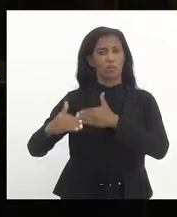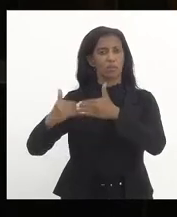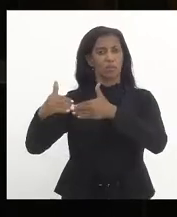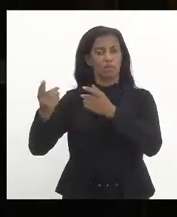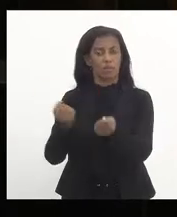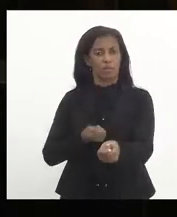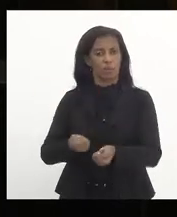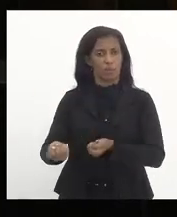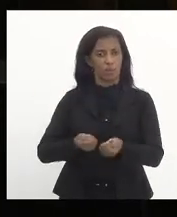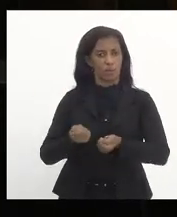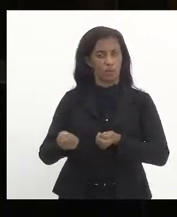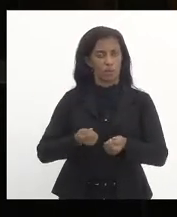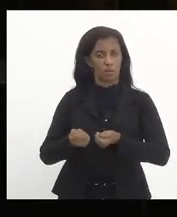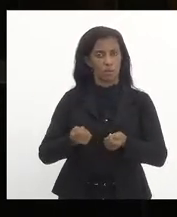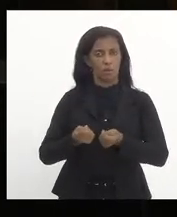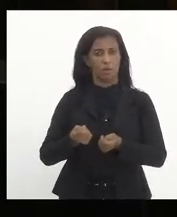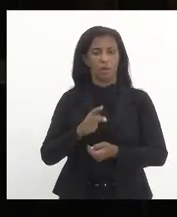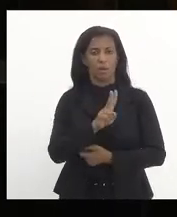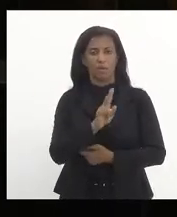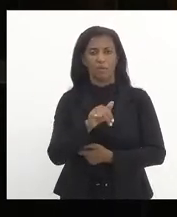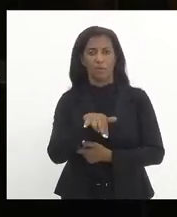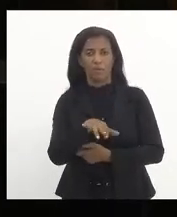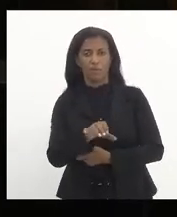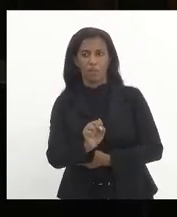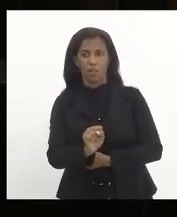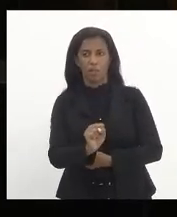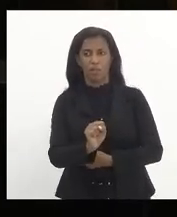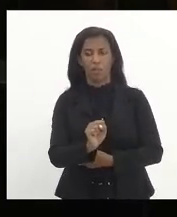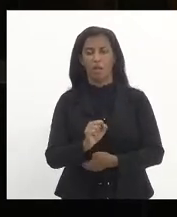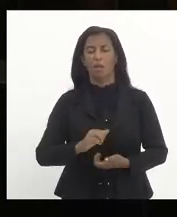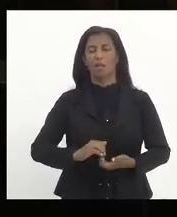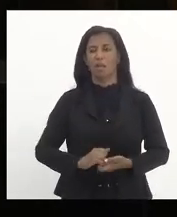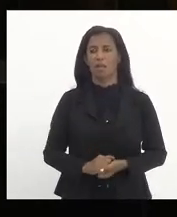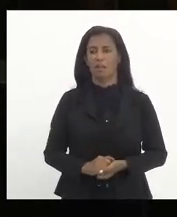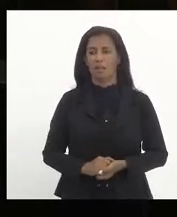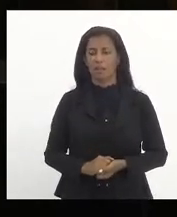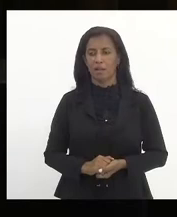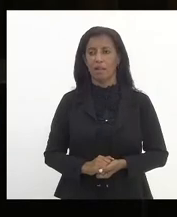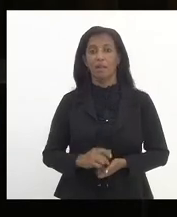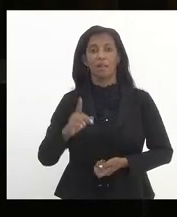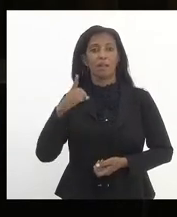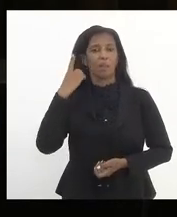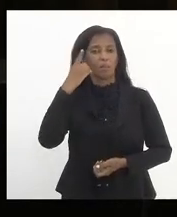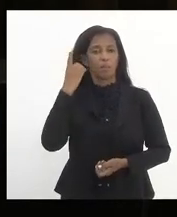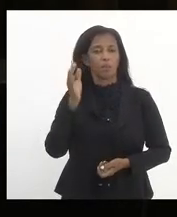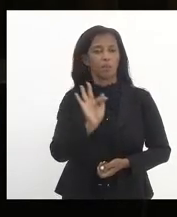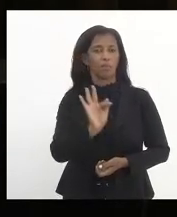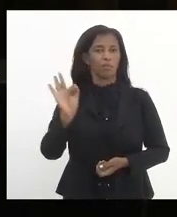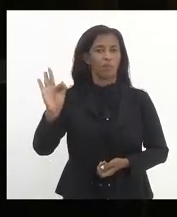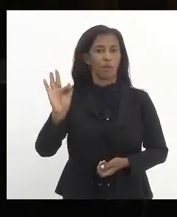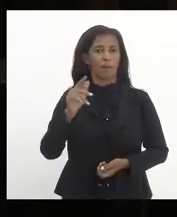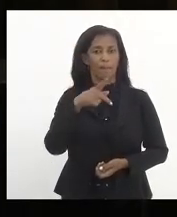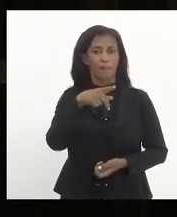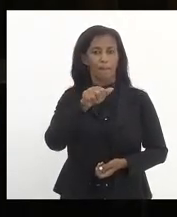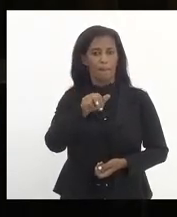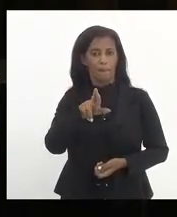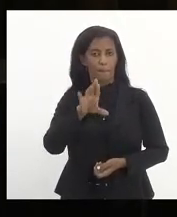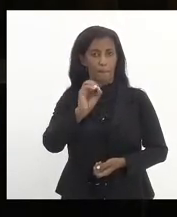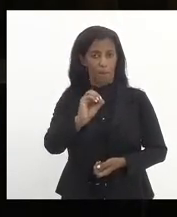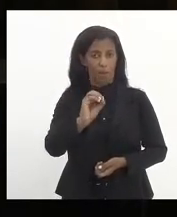Janeiro, Vinícius Fará, e o deputado federal Paulo